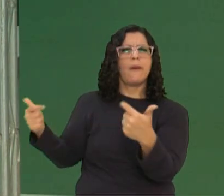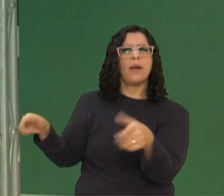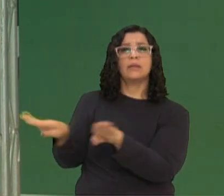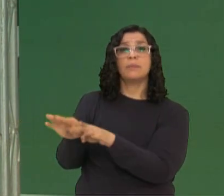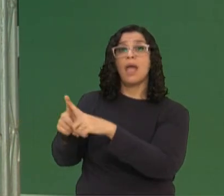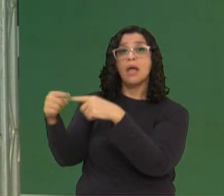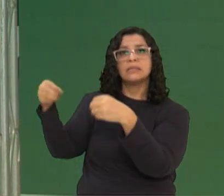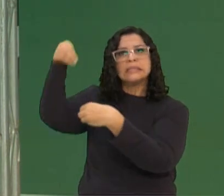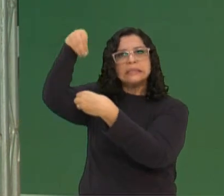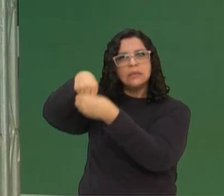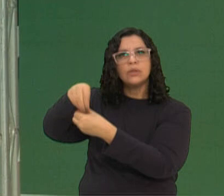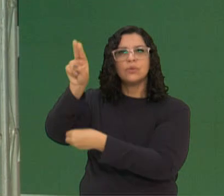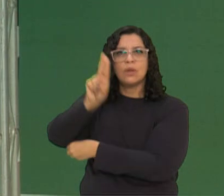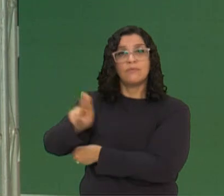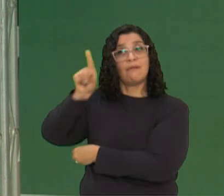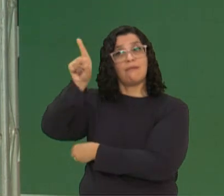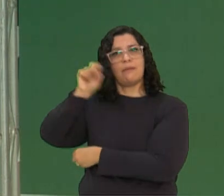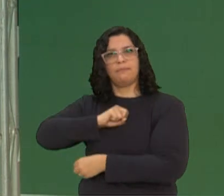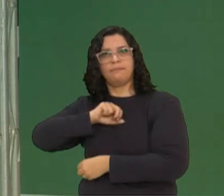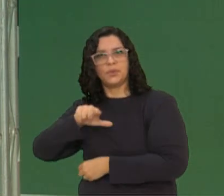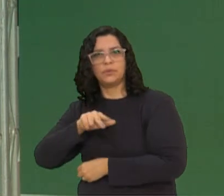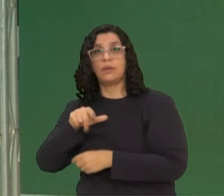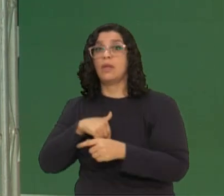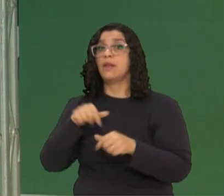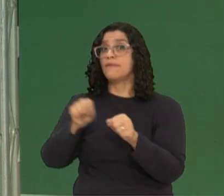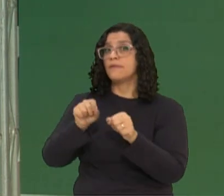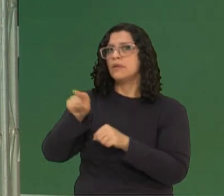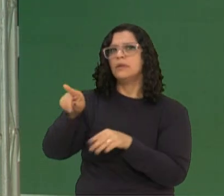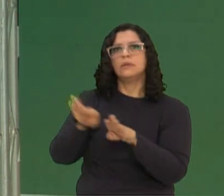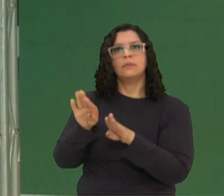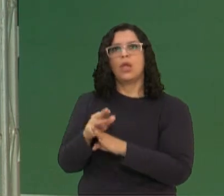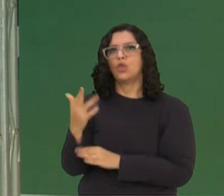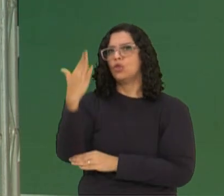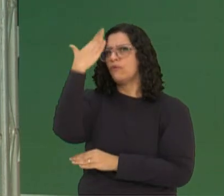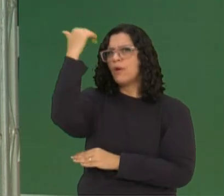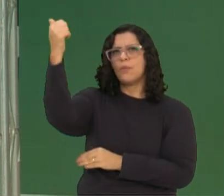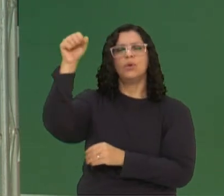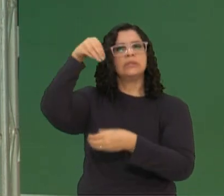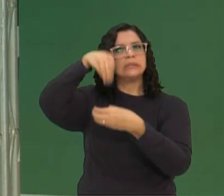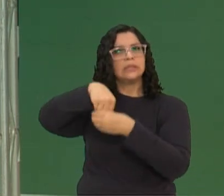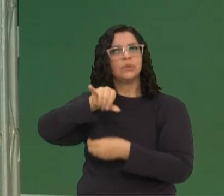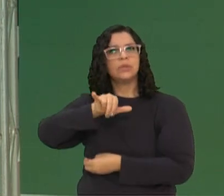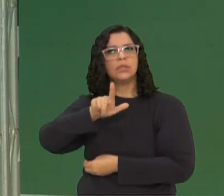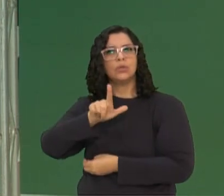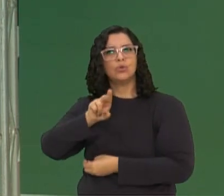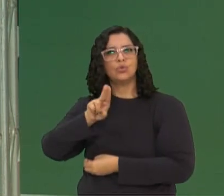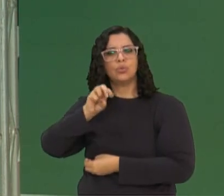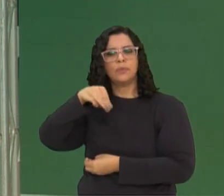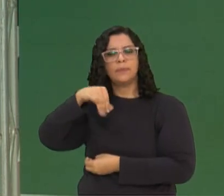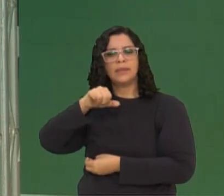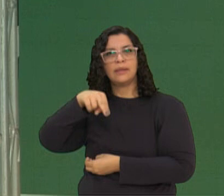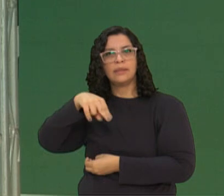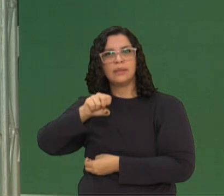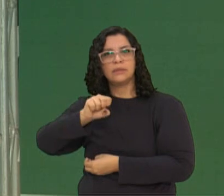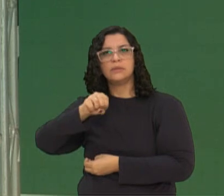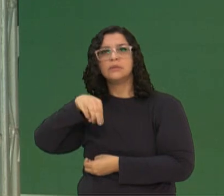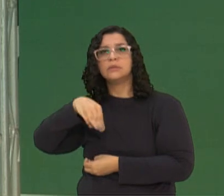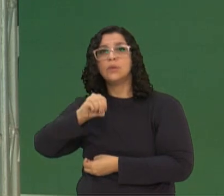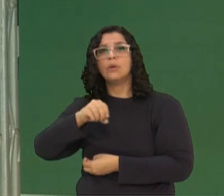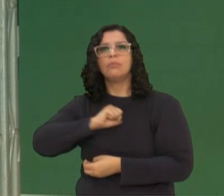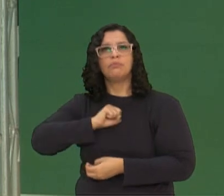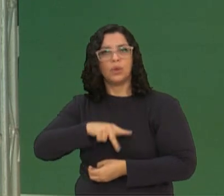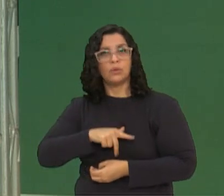as ciências e as artes. Isso fez dele um dos grandes nomes do iluminismo português. E eu deixo vocês com uma